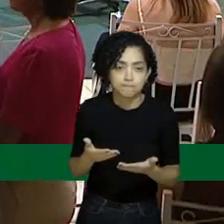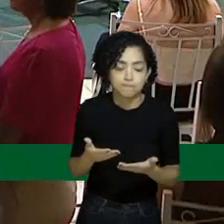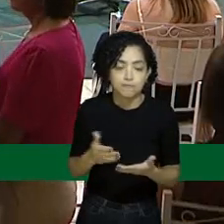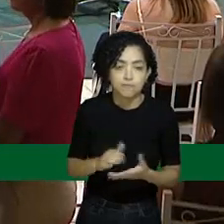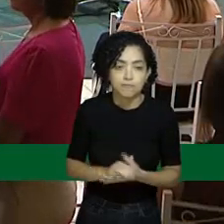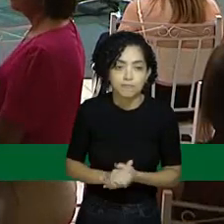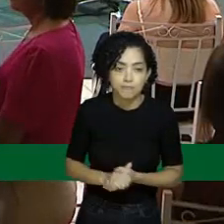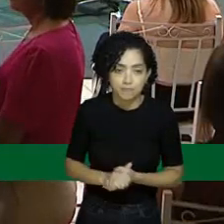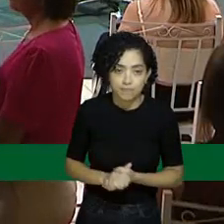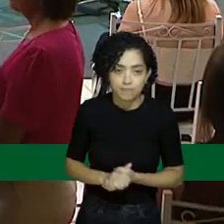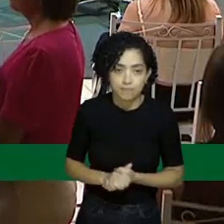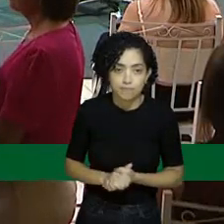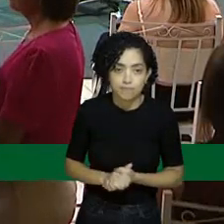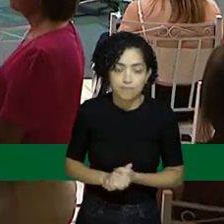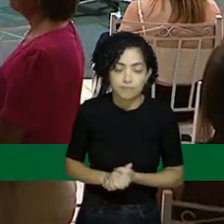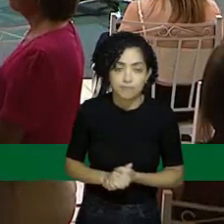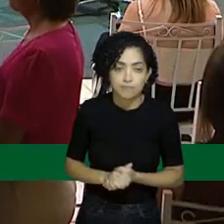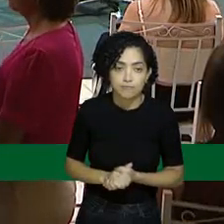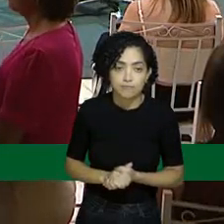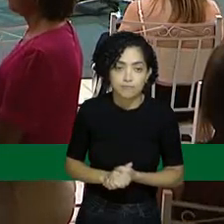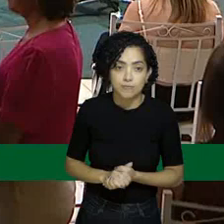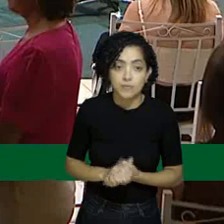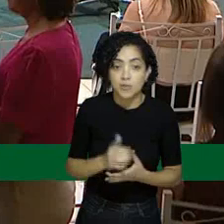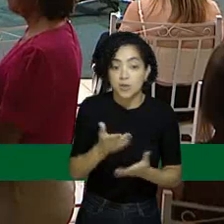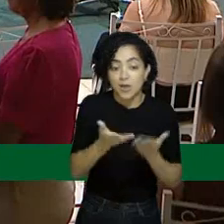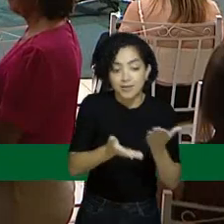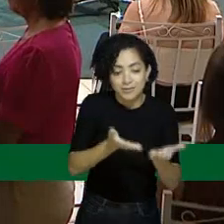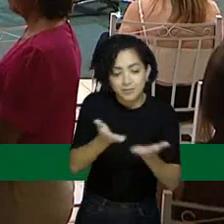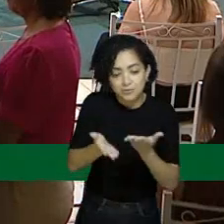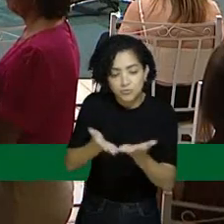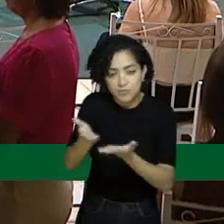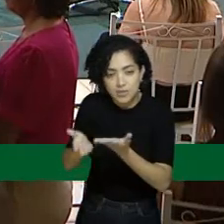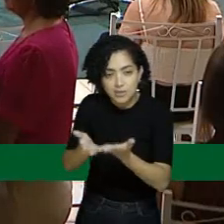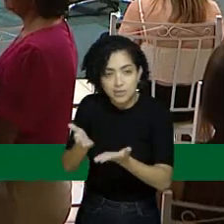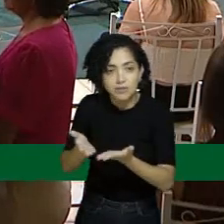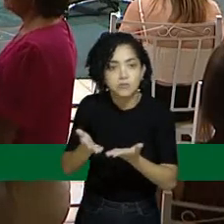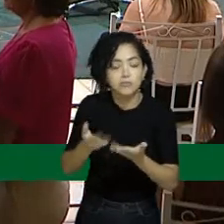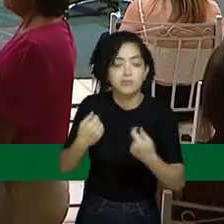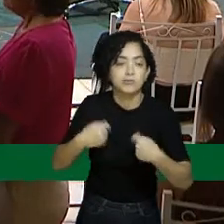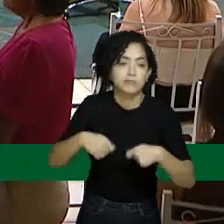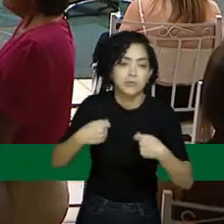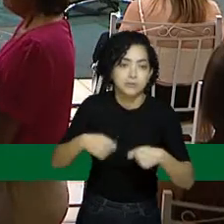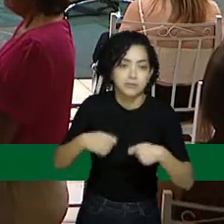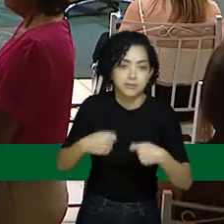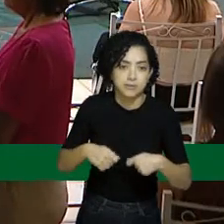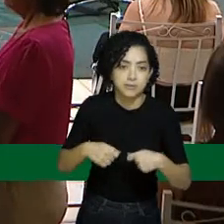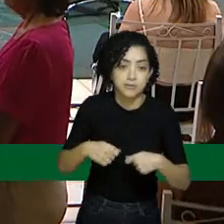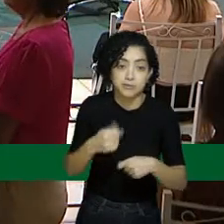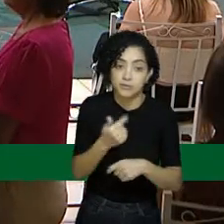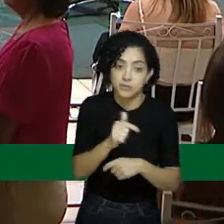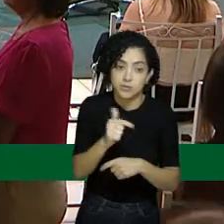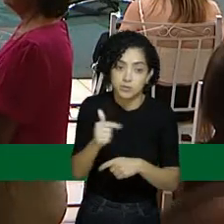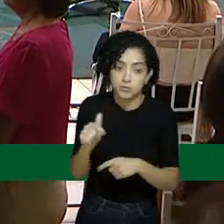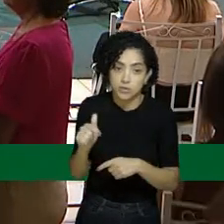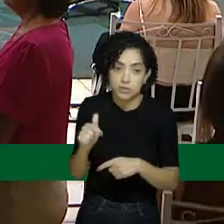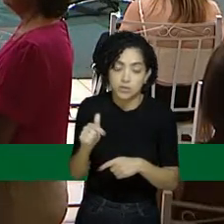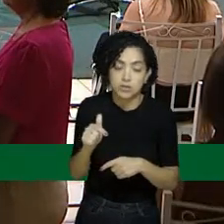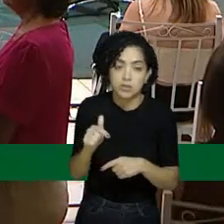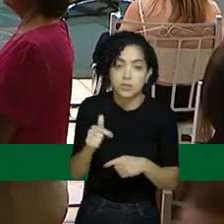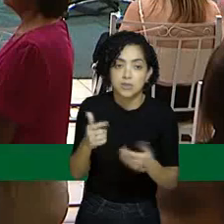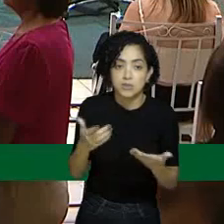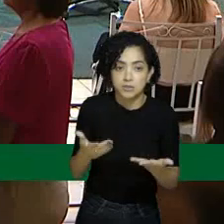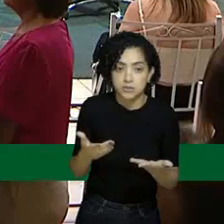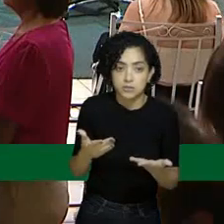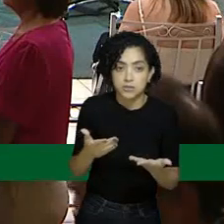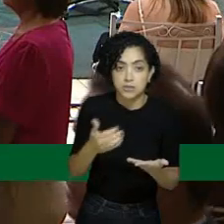inclusive, não tendo o atendimento adequado como deveria ter. E dizer que os